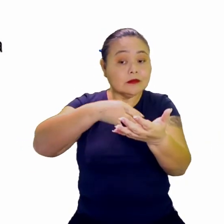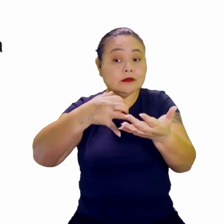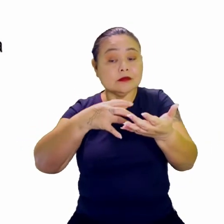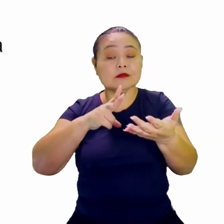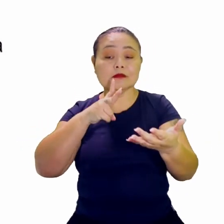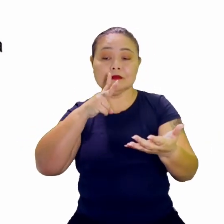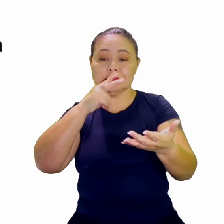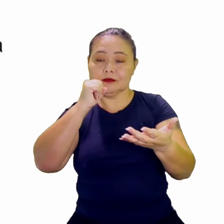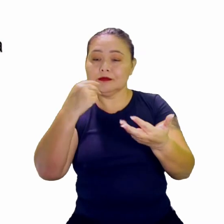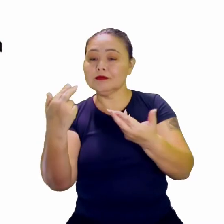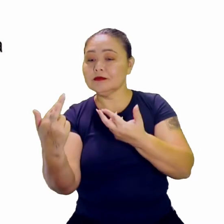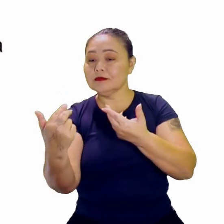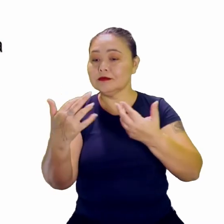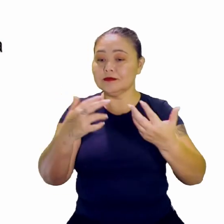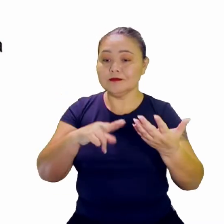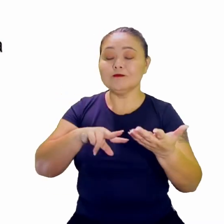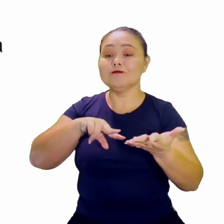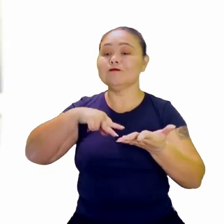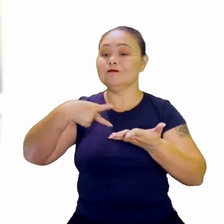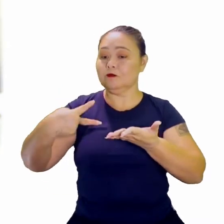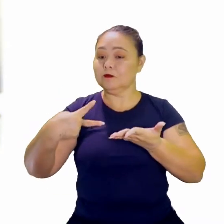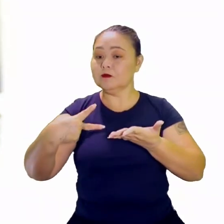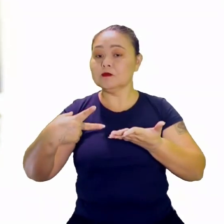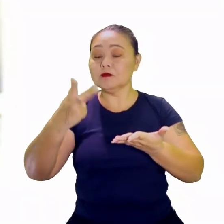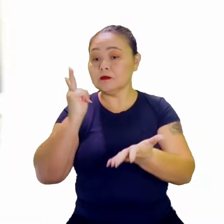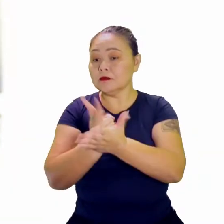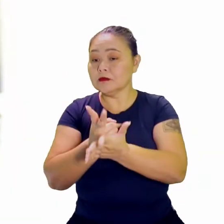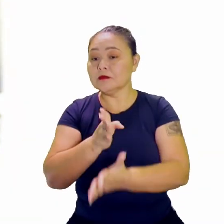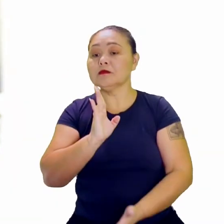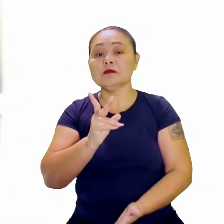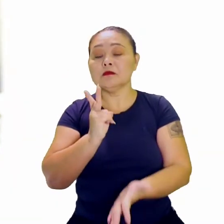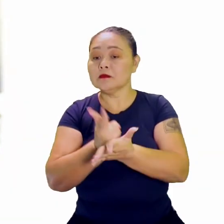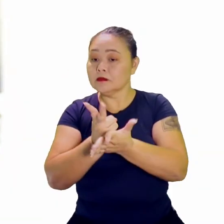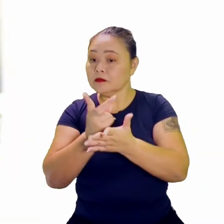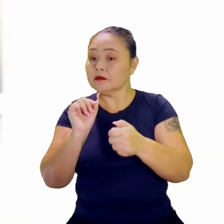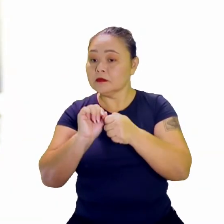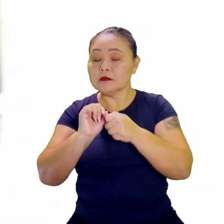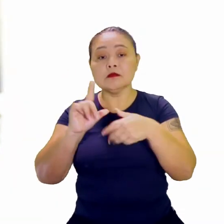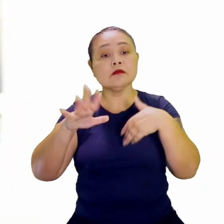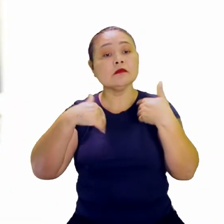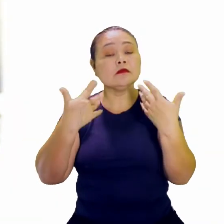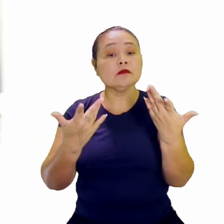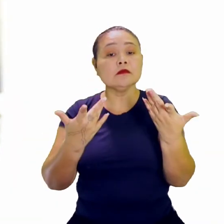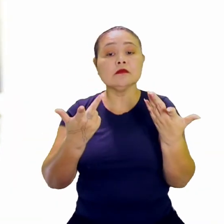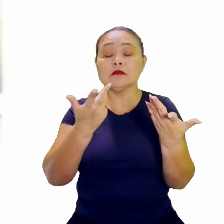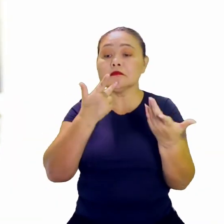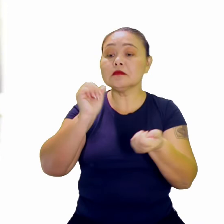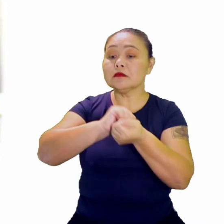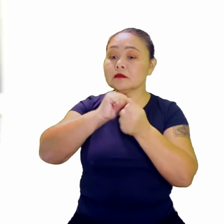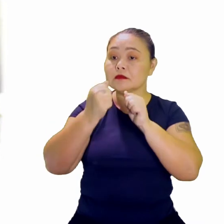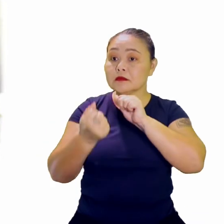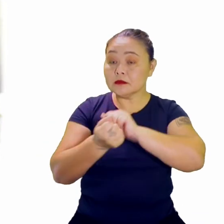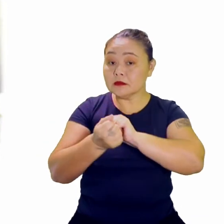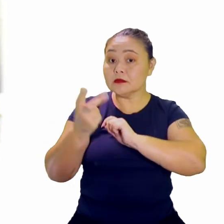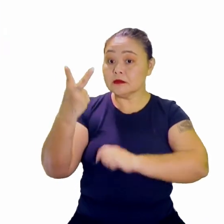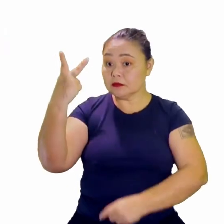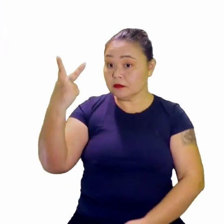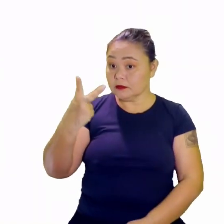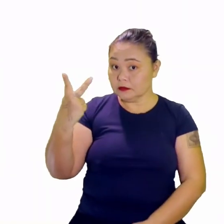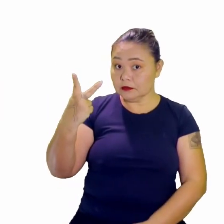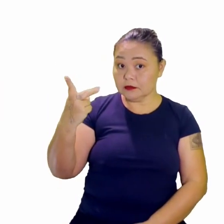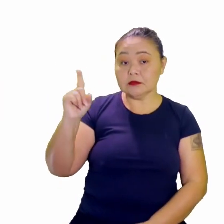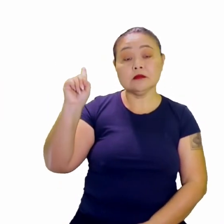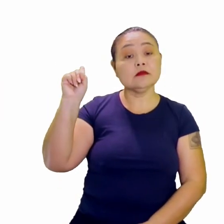a força é igual à resistência. Para fechar nossa aula, eu vou falar das adaptações. E aí eu trouxe duas